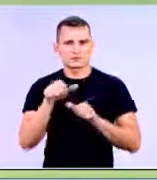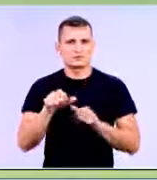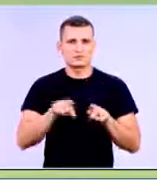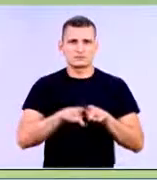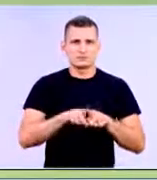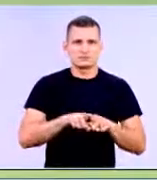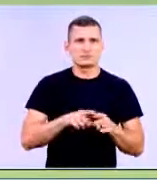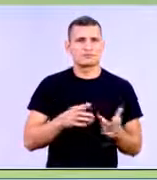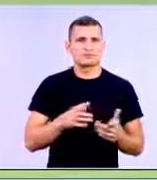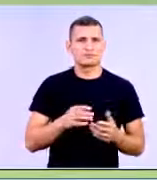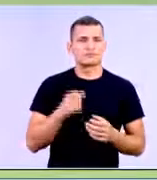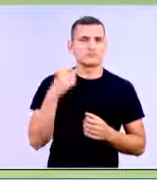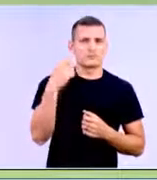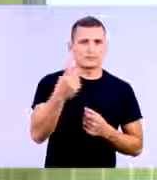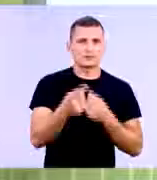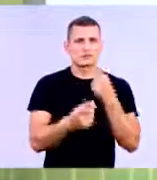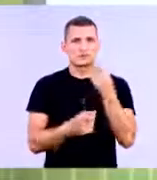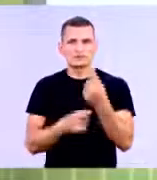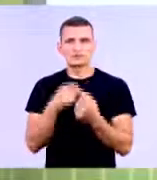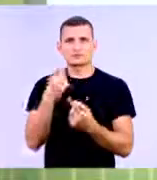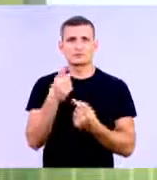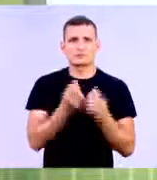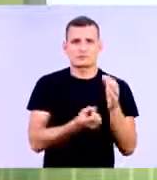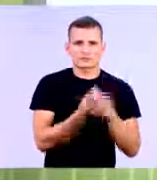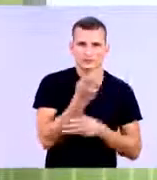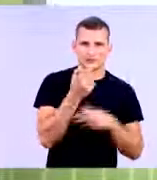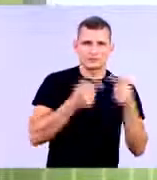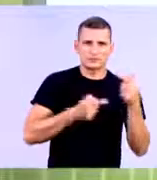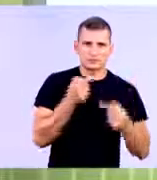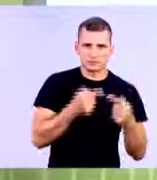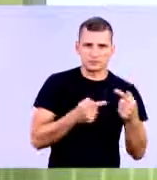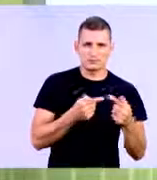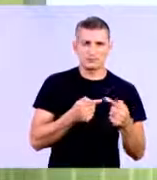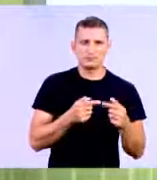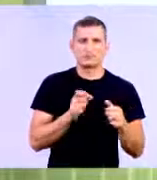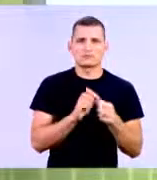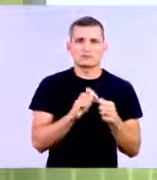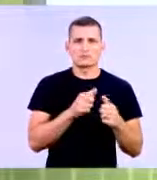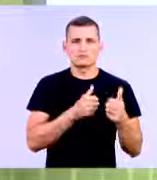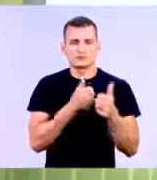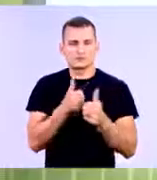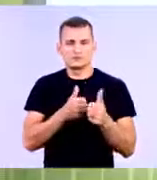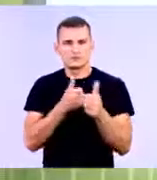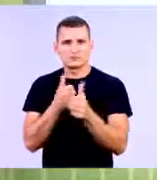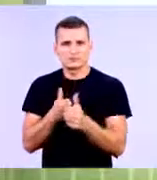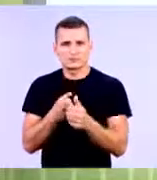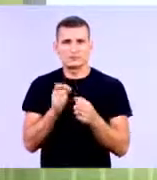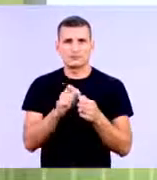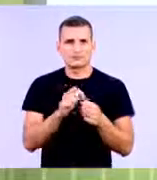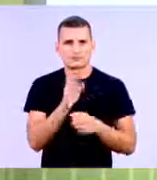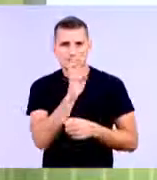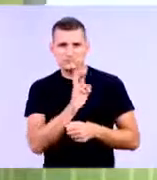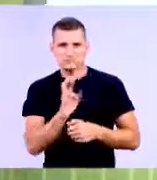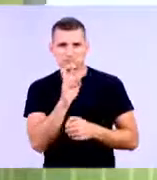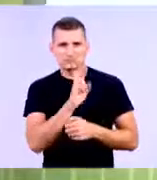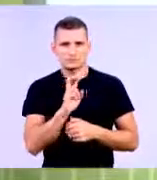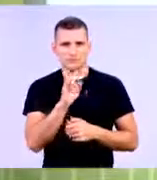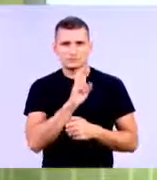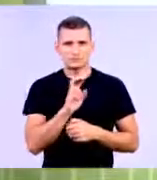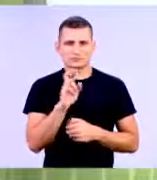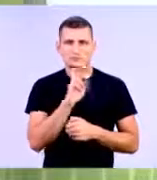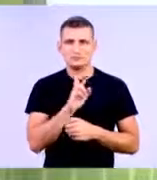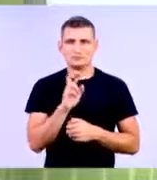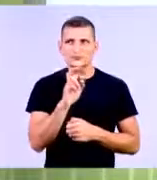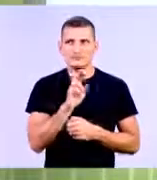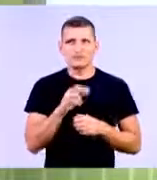e adequação, lembra? Criou a política de segurança, faz o acompanhamento, faz o monitoramento e